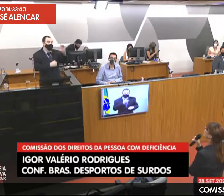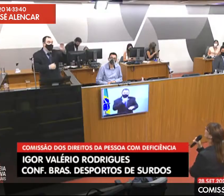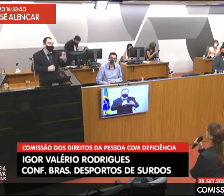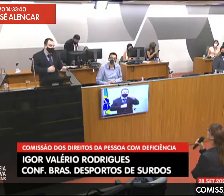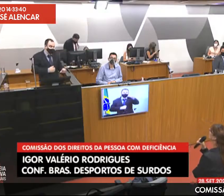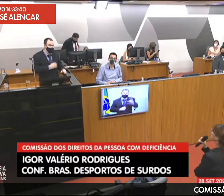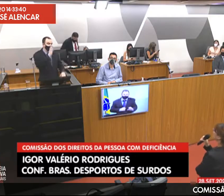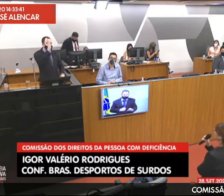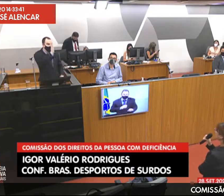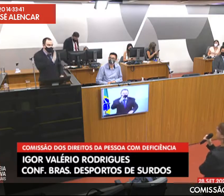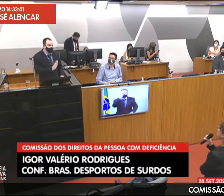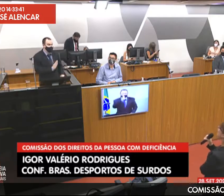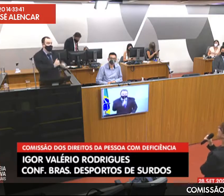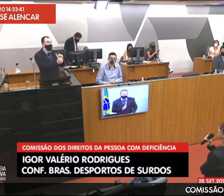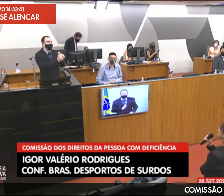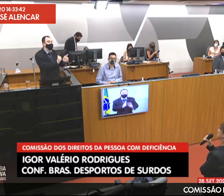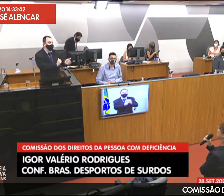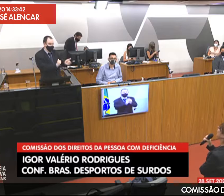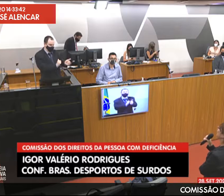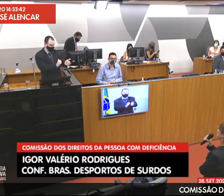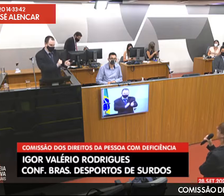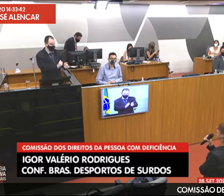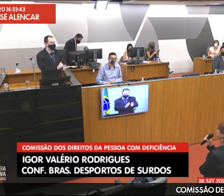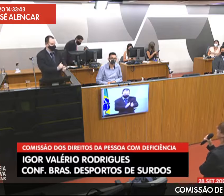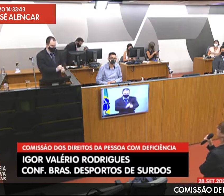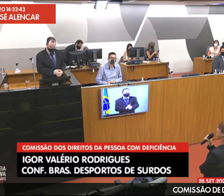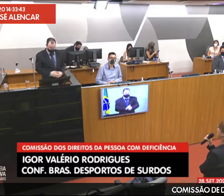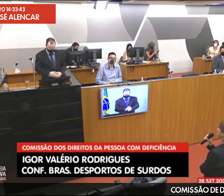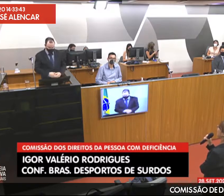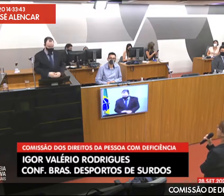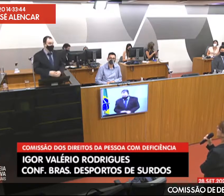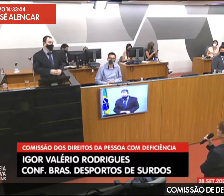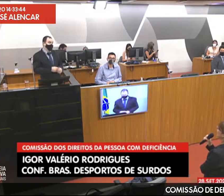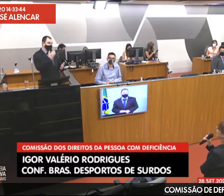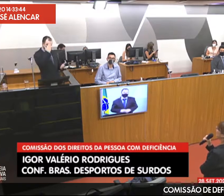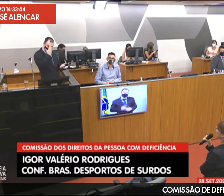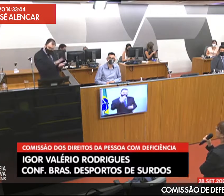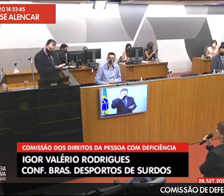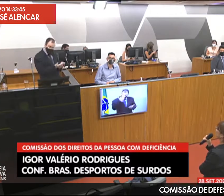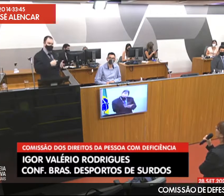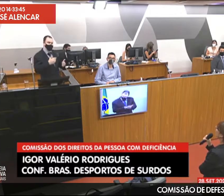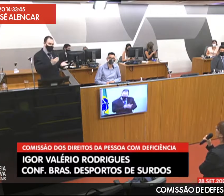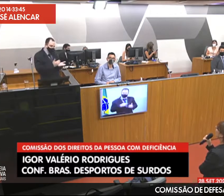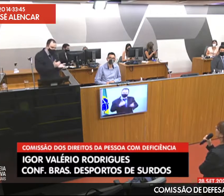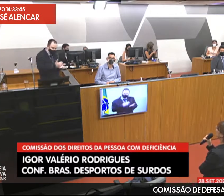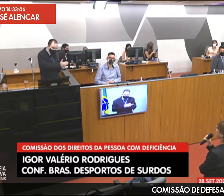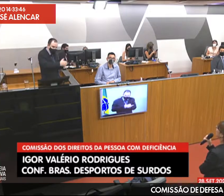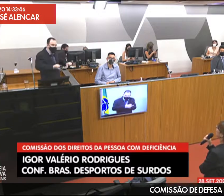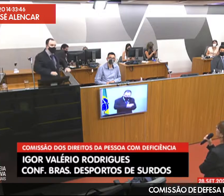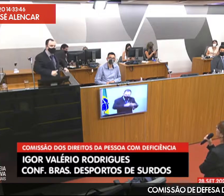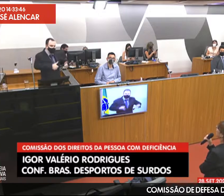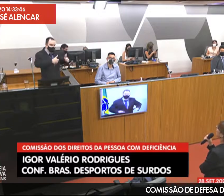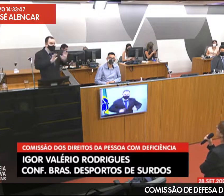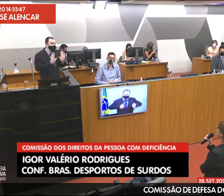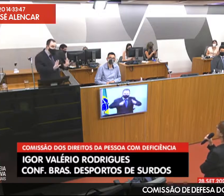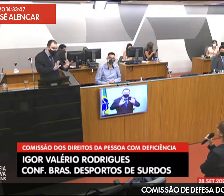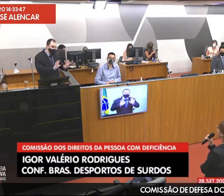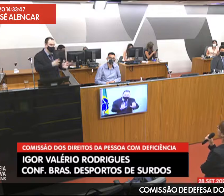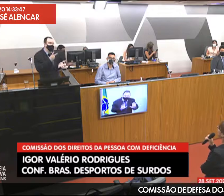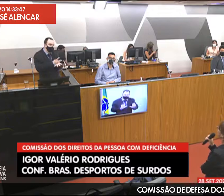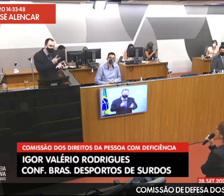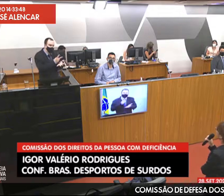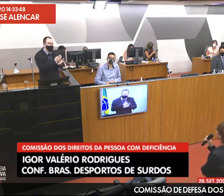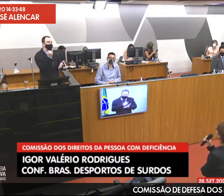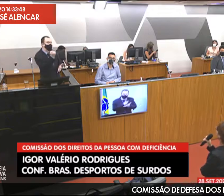Desculpa. O Conselho Brasileiro de Esportes. Então, eu acredito que nós vamos